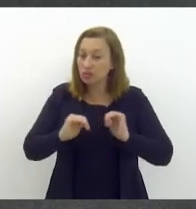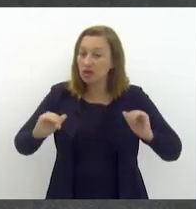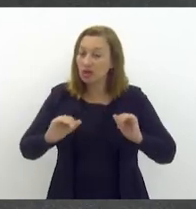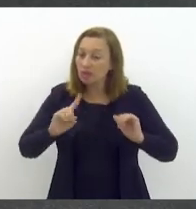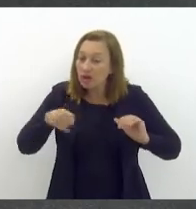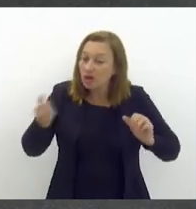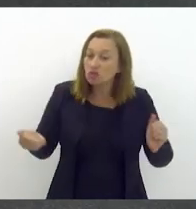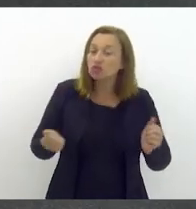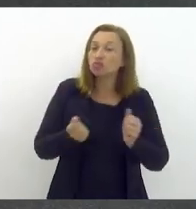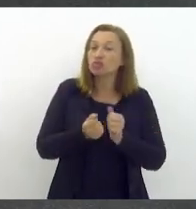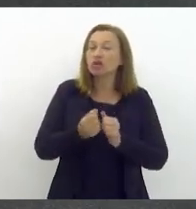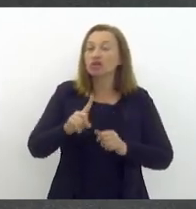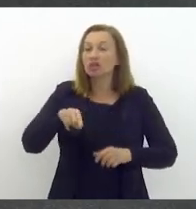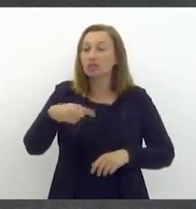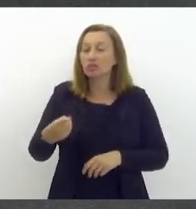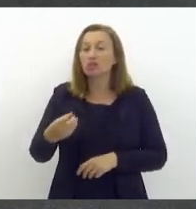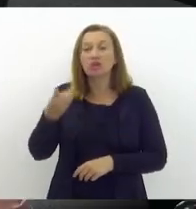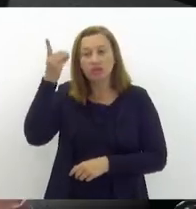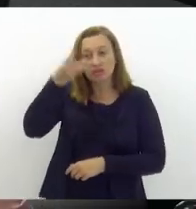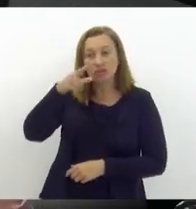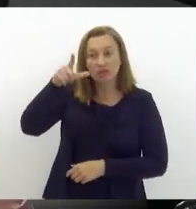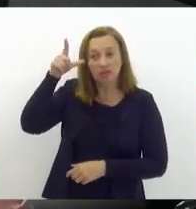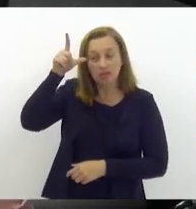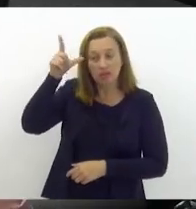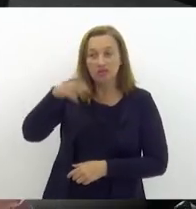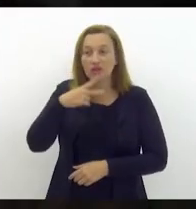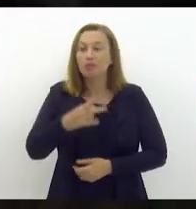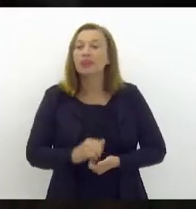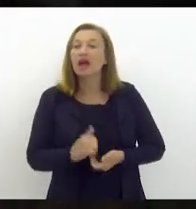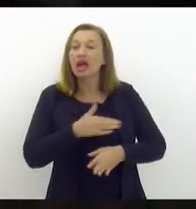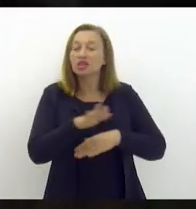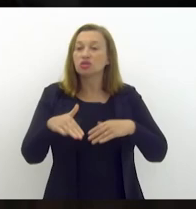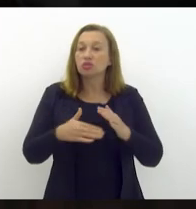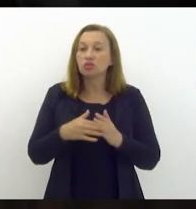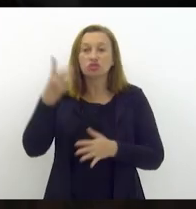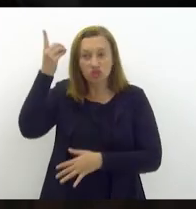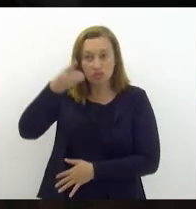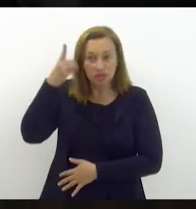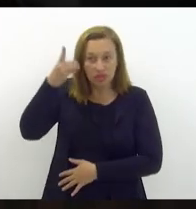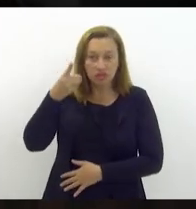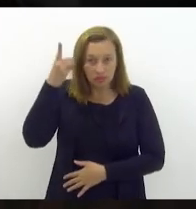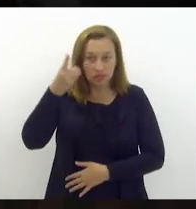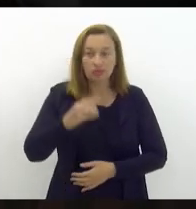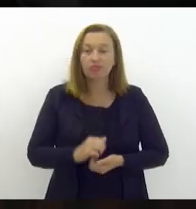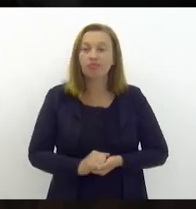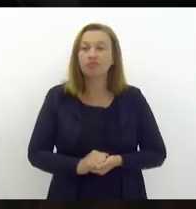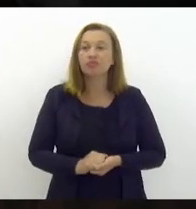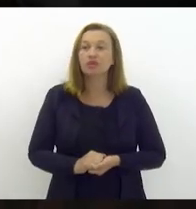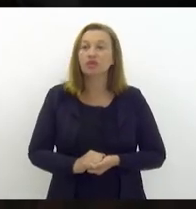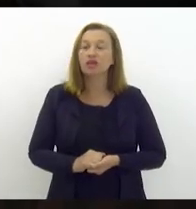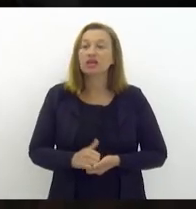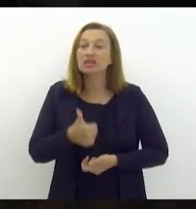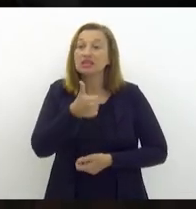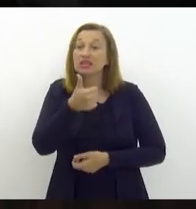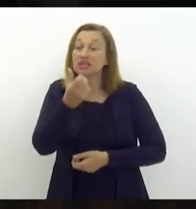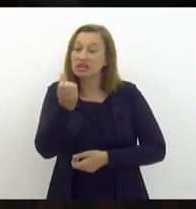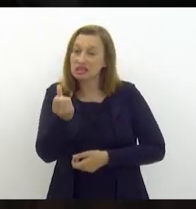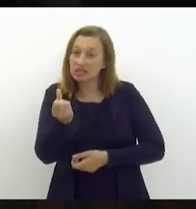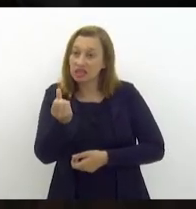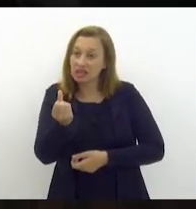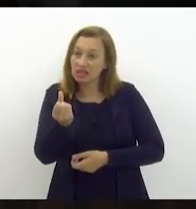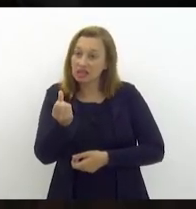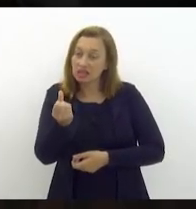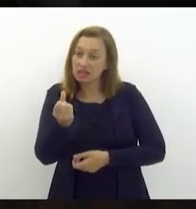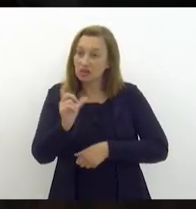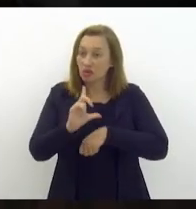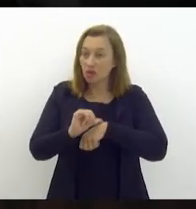o que disse a deputada Lucinha. Senhores e senhoras deputadas, são 16h50,